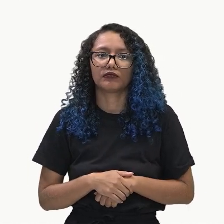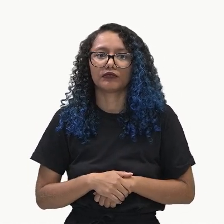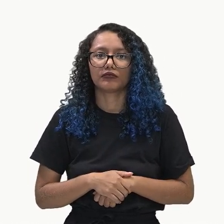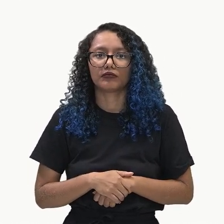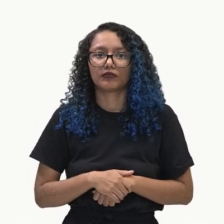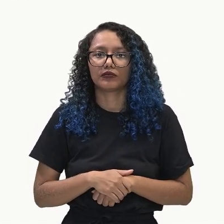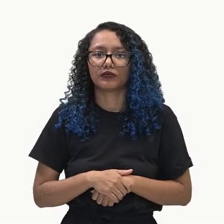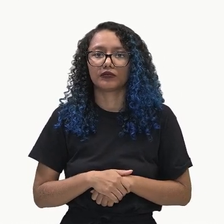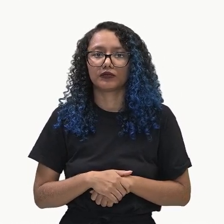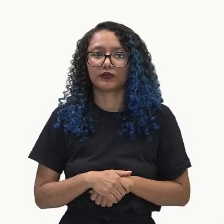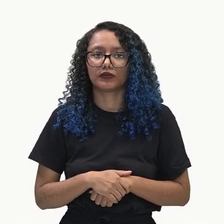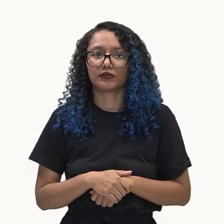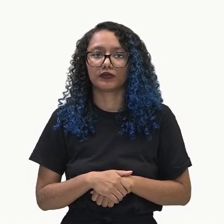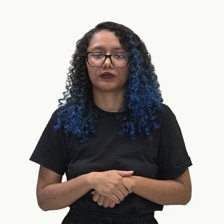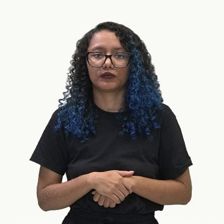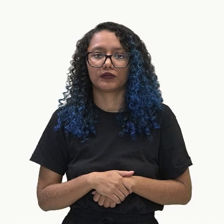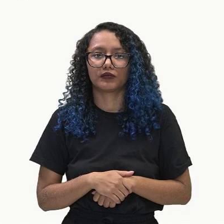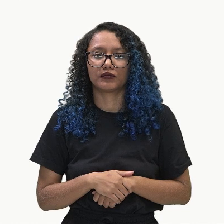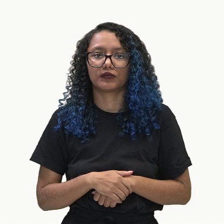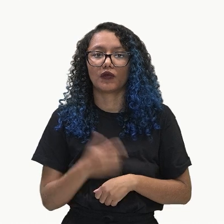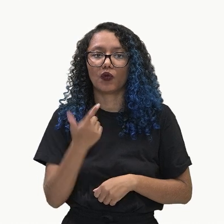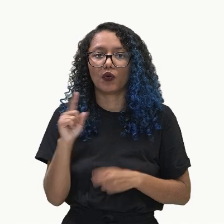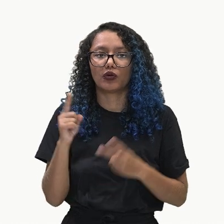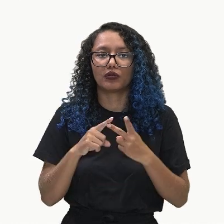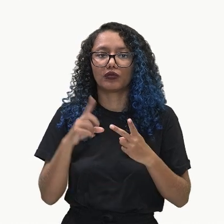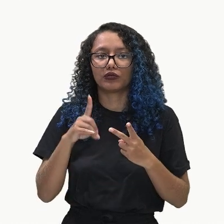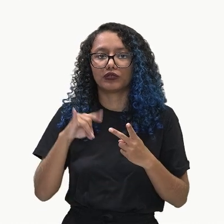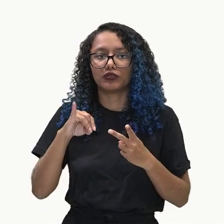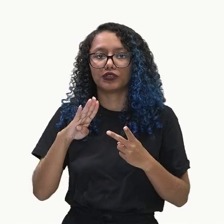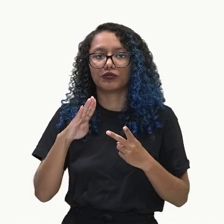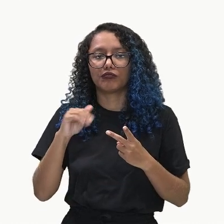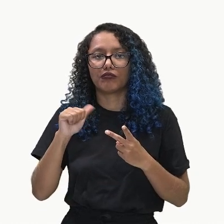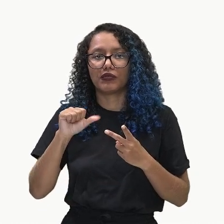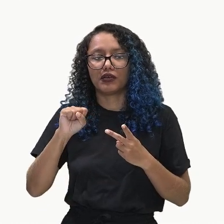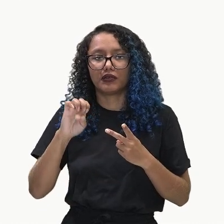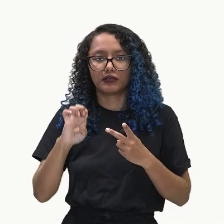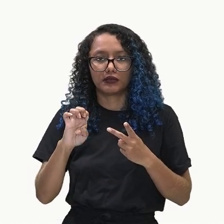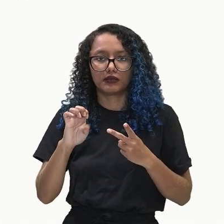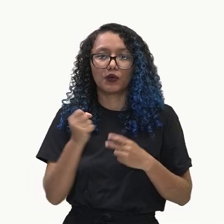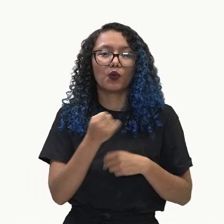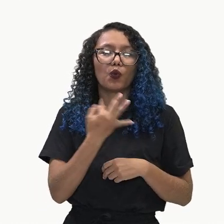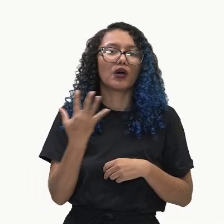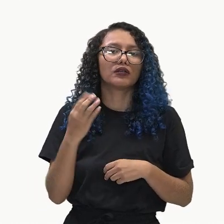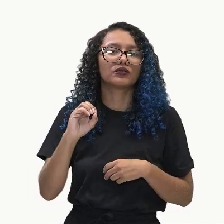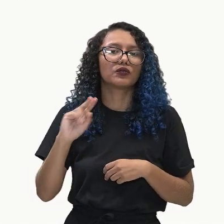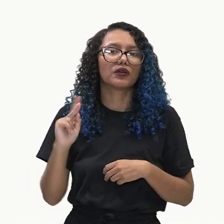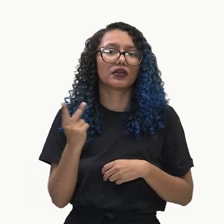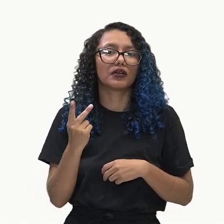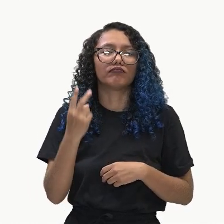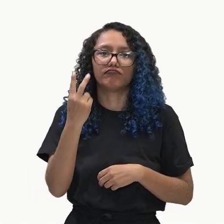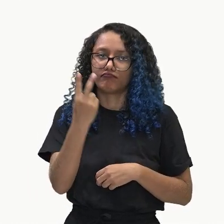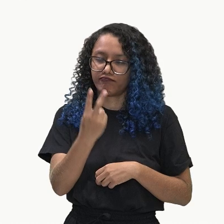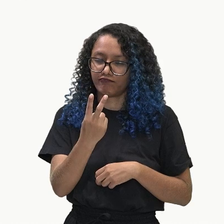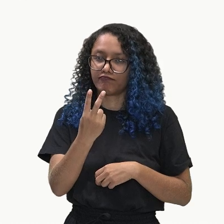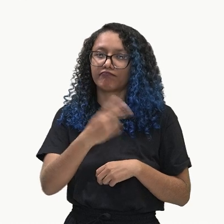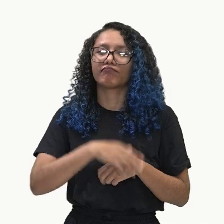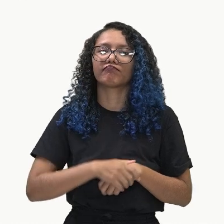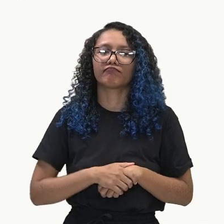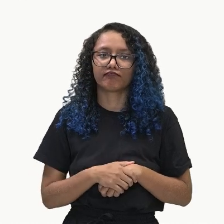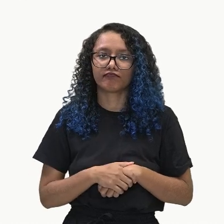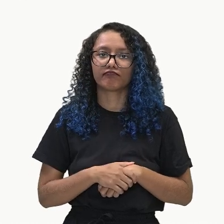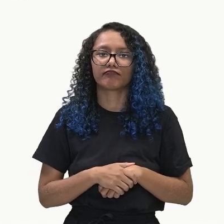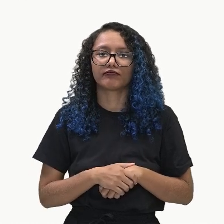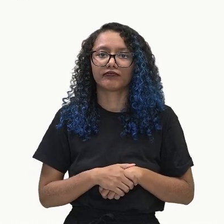Então, de base, possui duas hidroxilas,